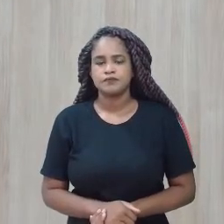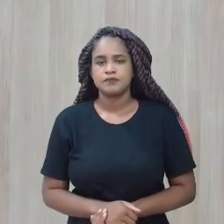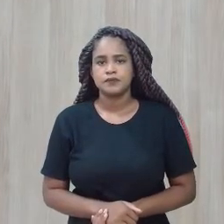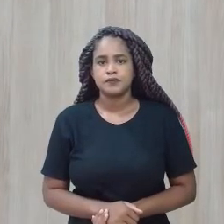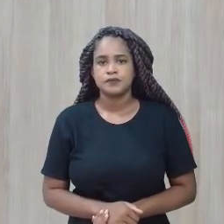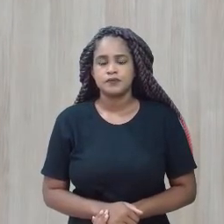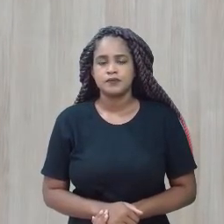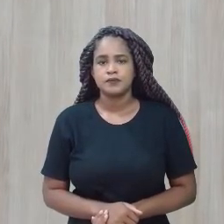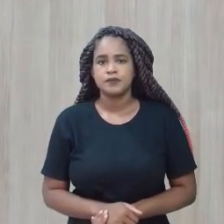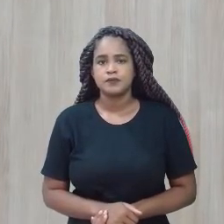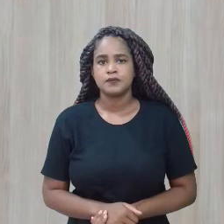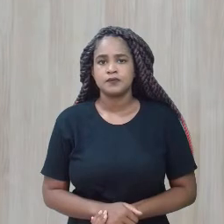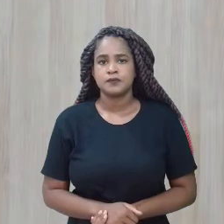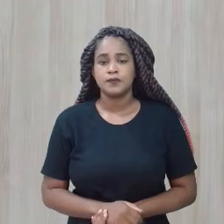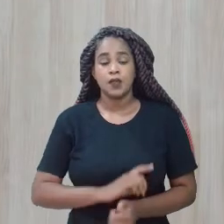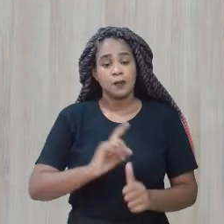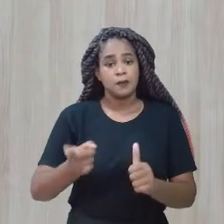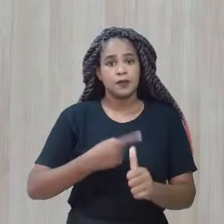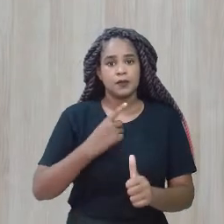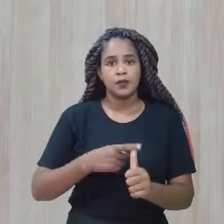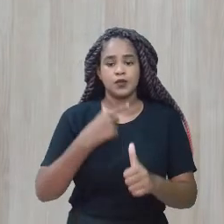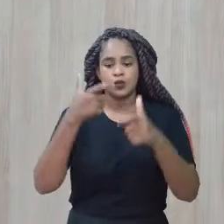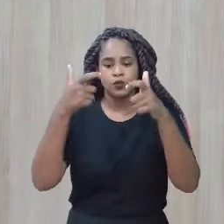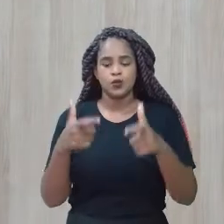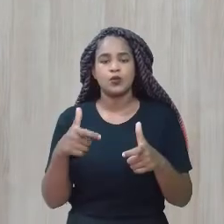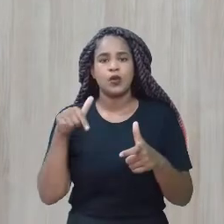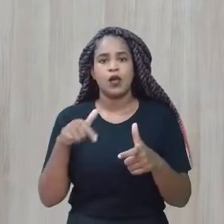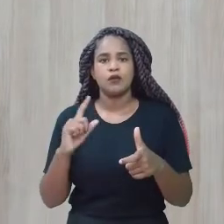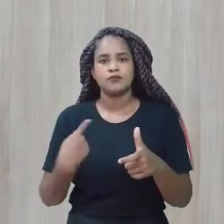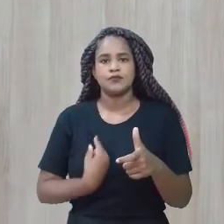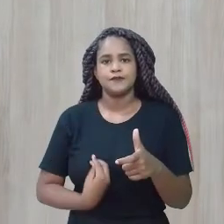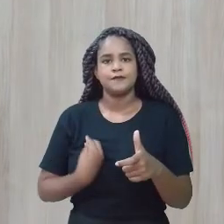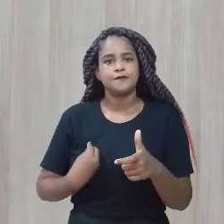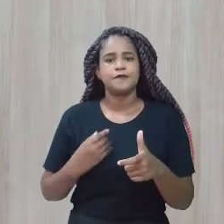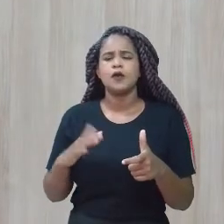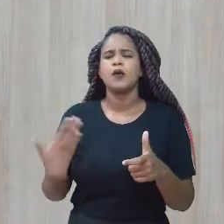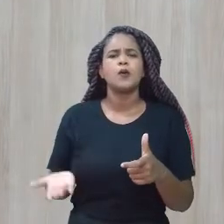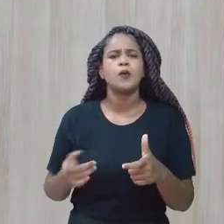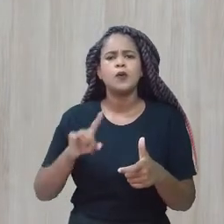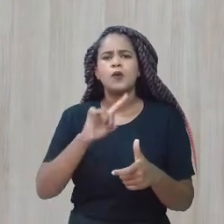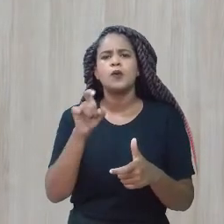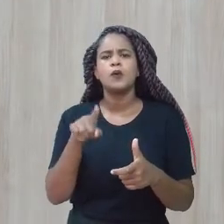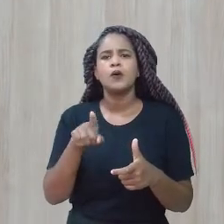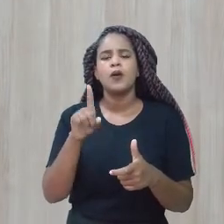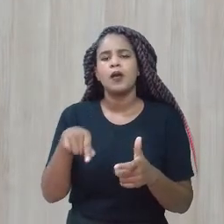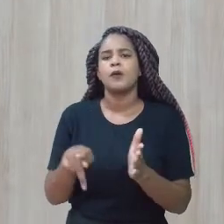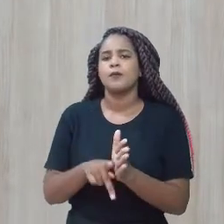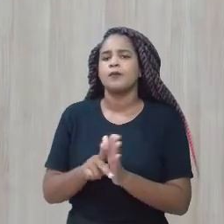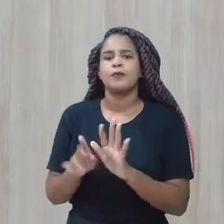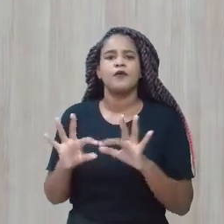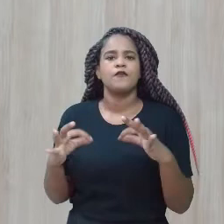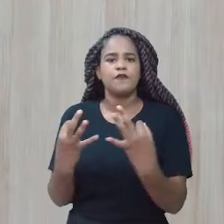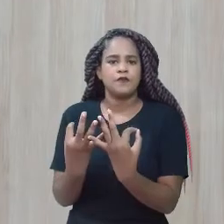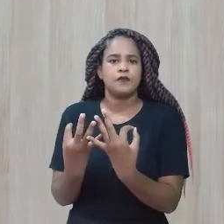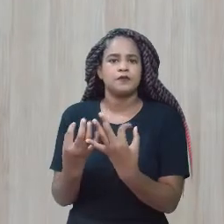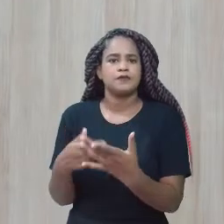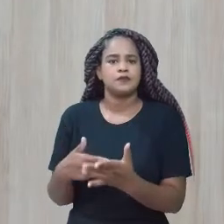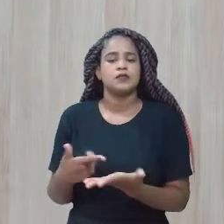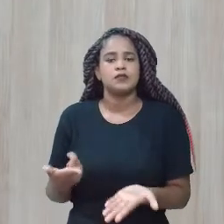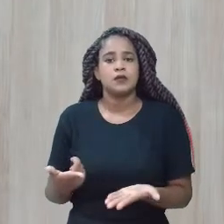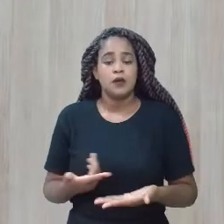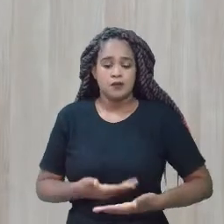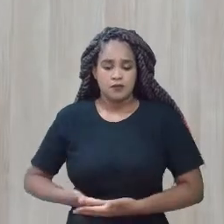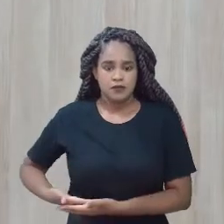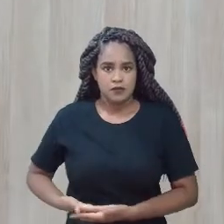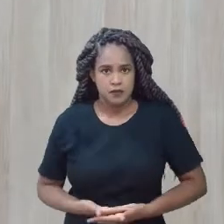primeiro ambiente, não é, que convivemos. E que ambiente é esse, pessoal? É o meio familiar. Então, o bebê,